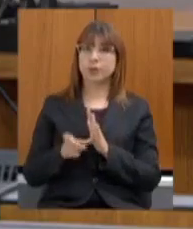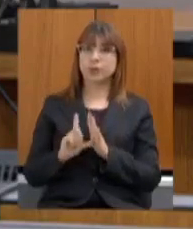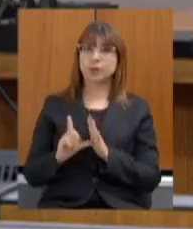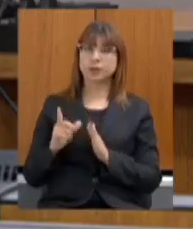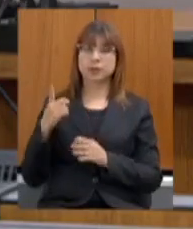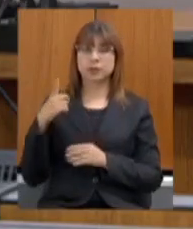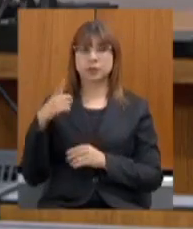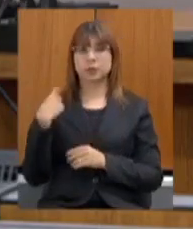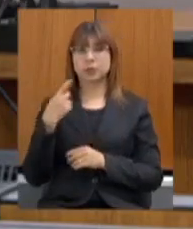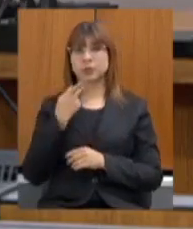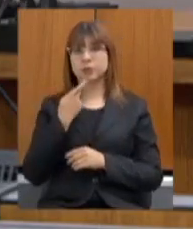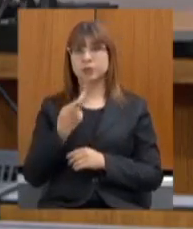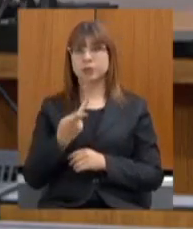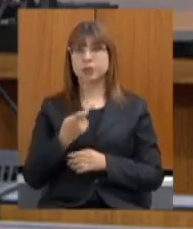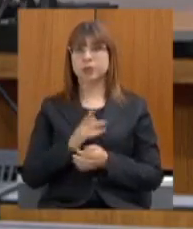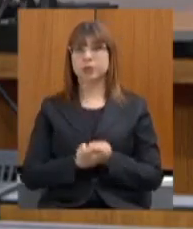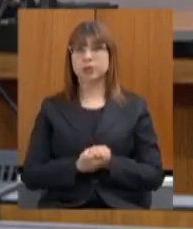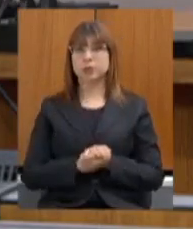de que